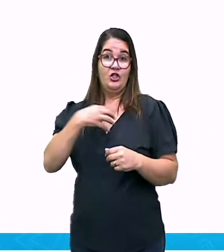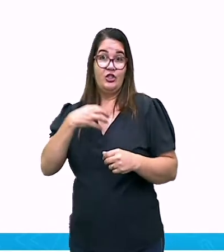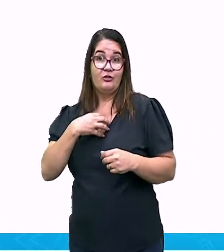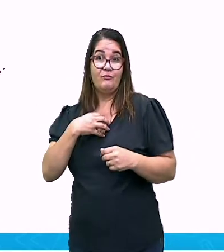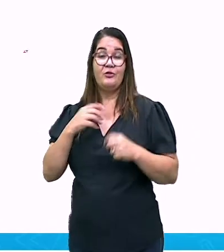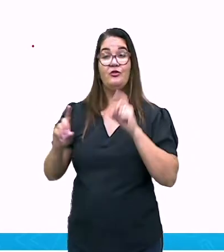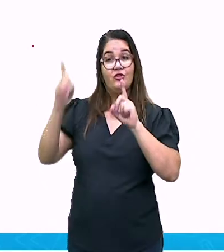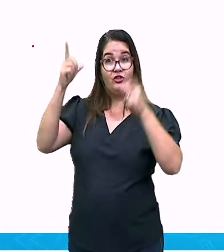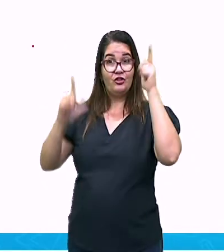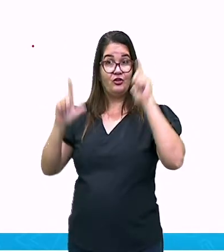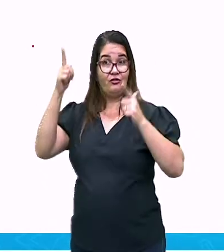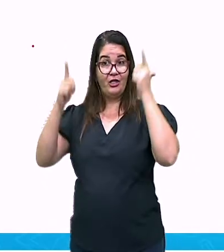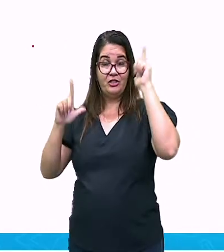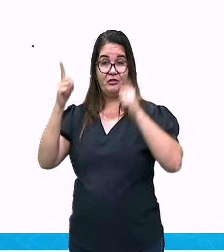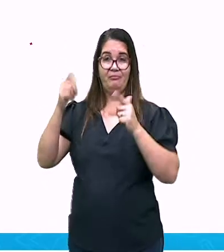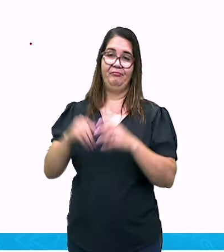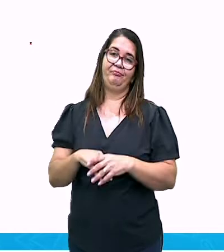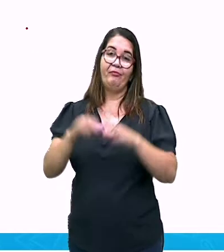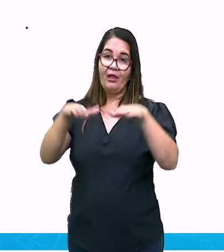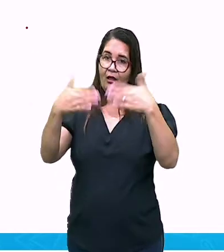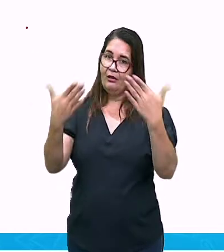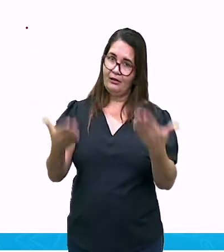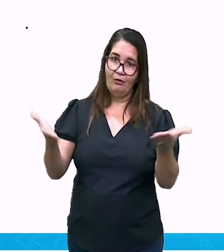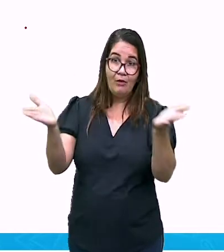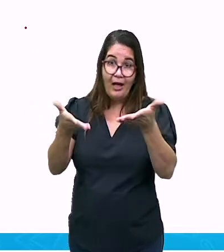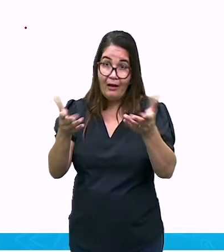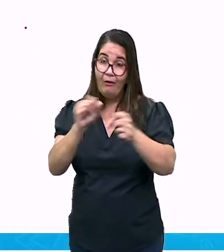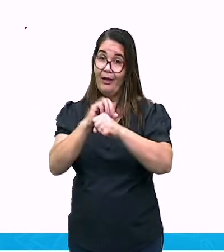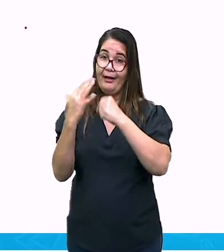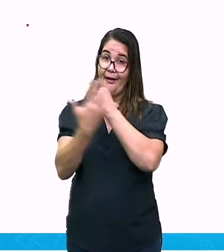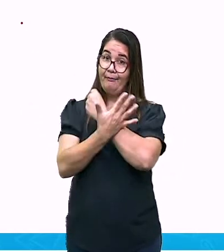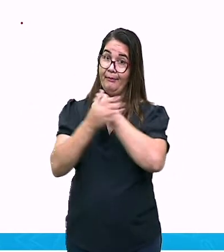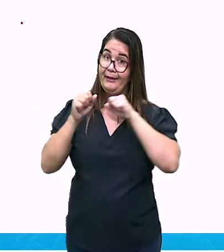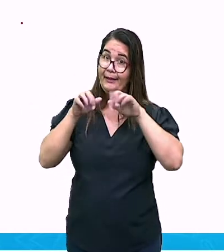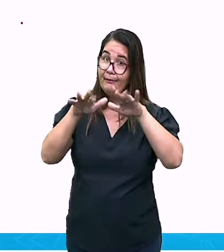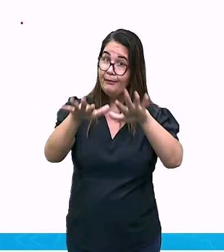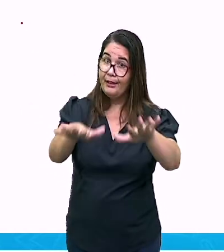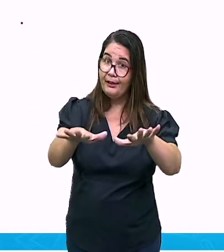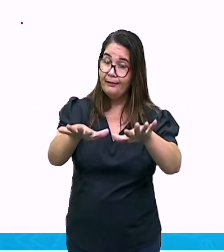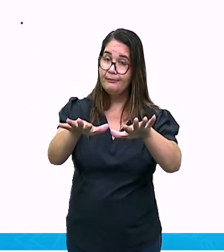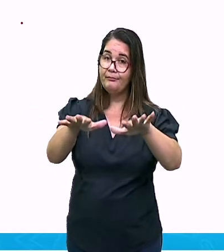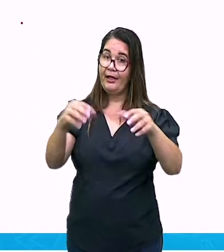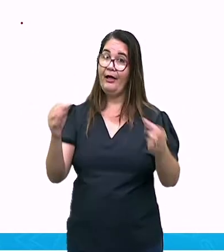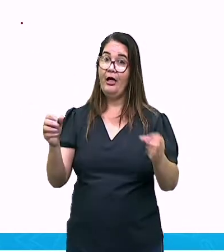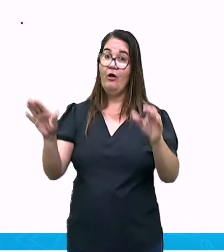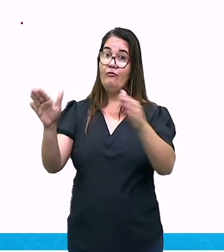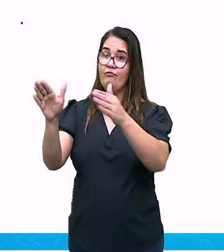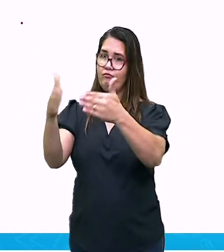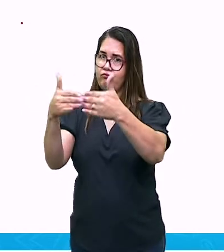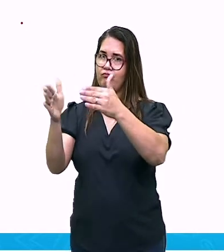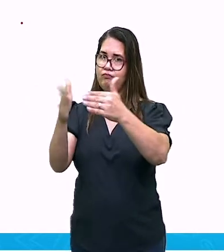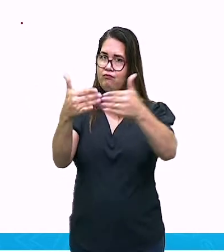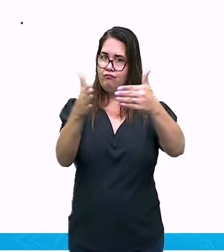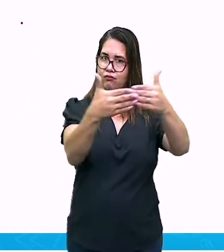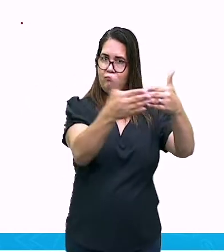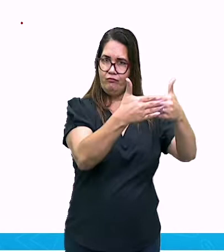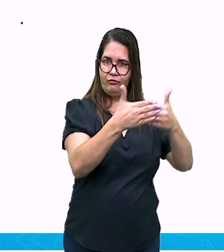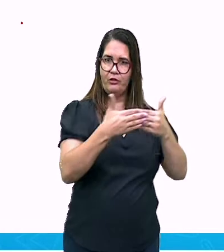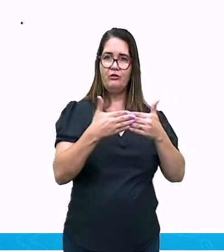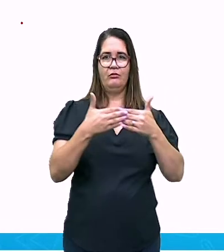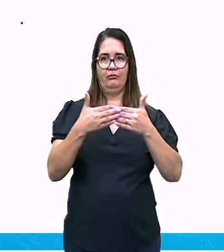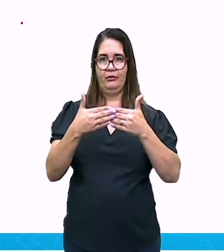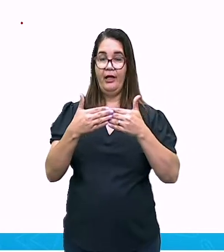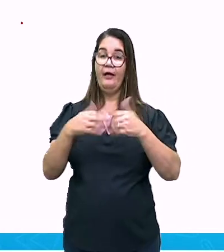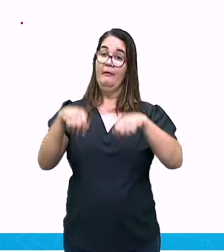período crítico em todo o mundo, que é a pandemia, não é mesmo? Todos nós precisamos nos cuidar a respeito disso.